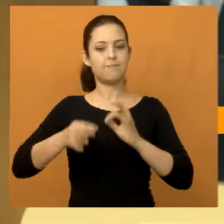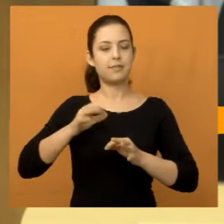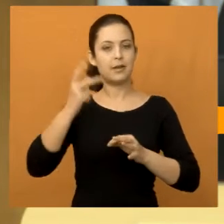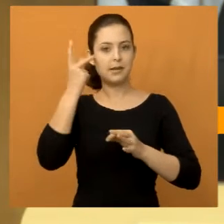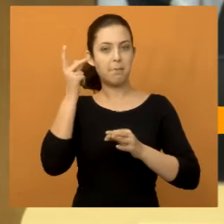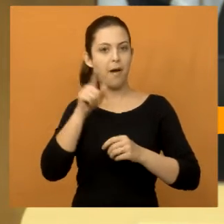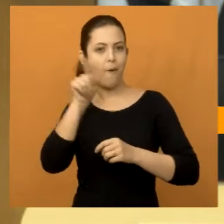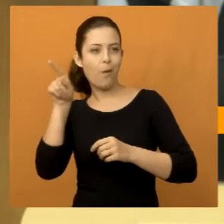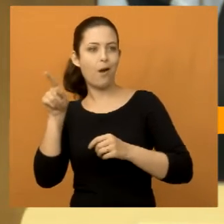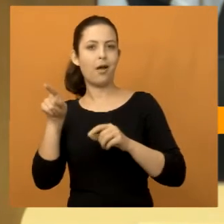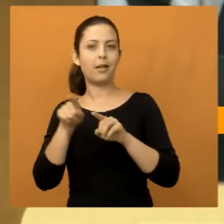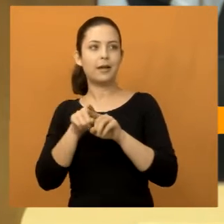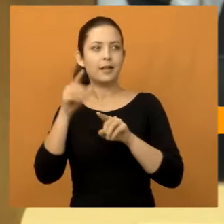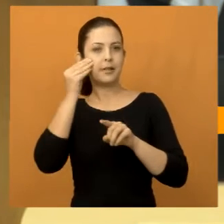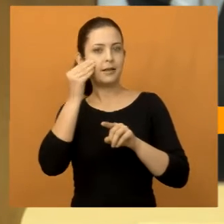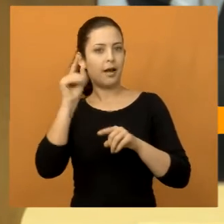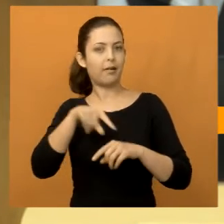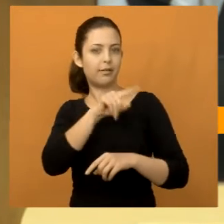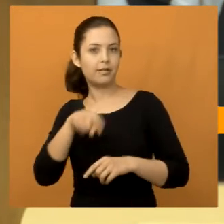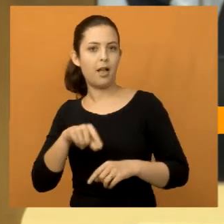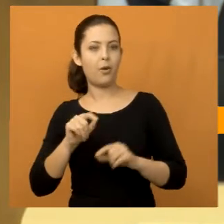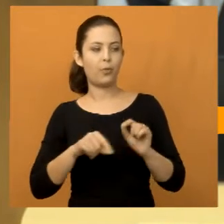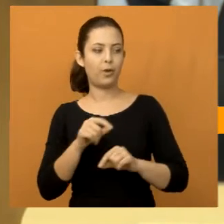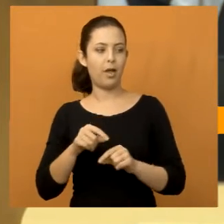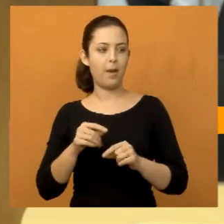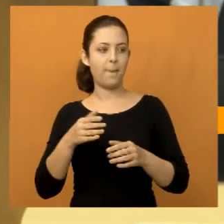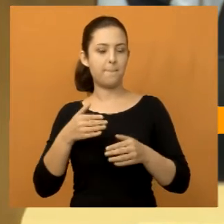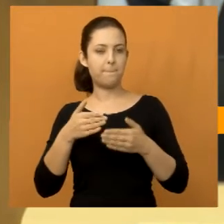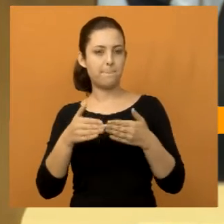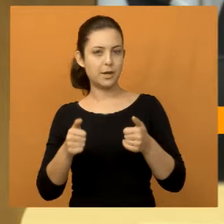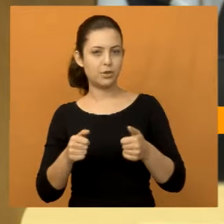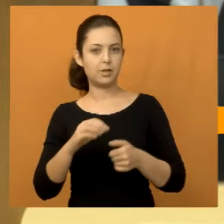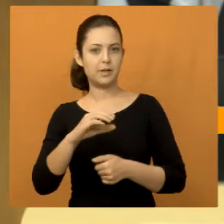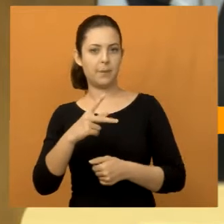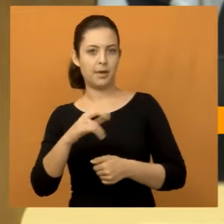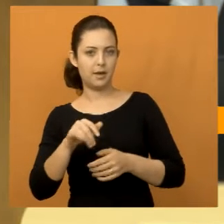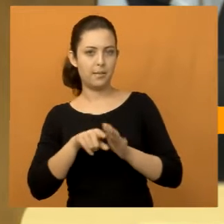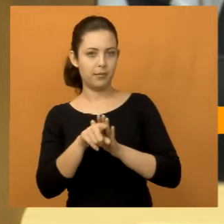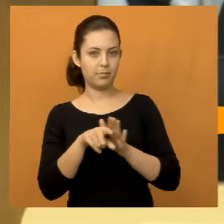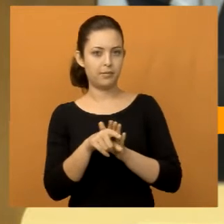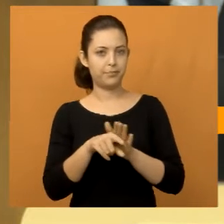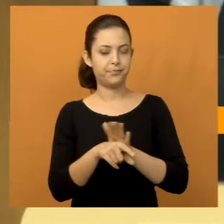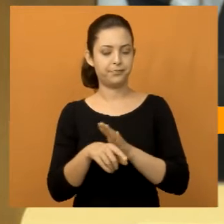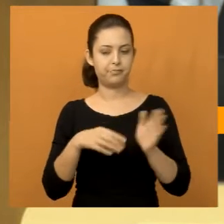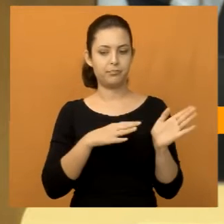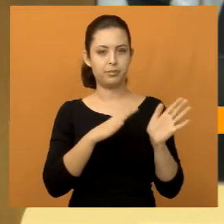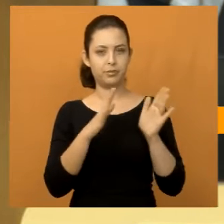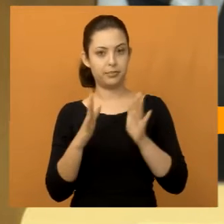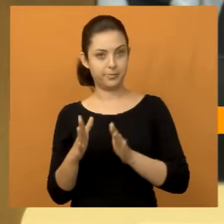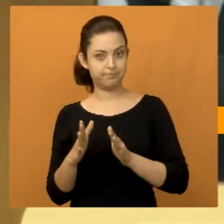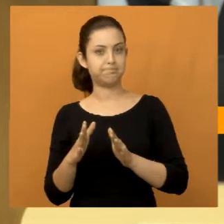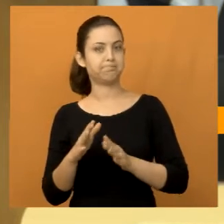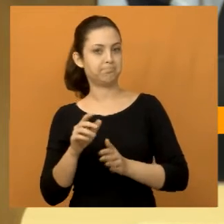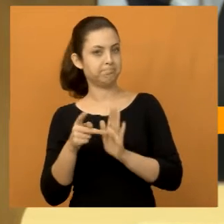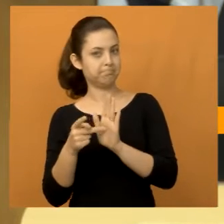São Paulo para tentar brecar a CPI que estava andando nessa casa, né,